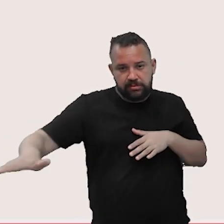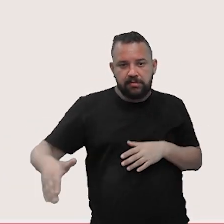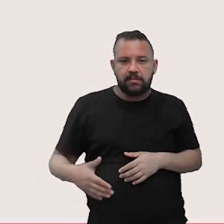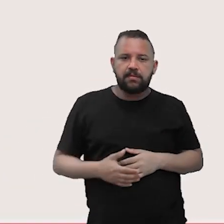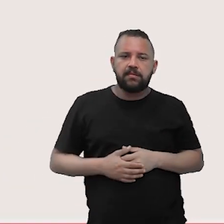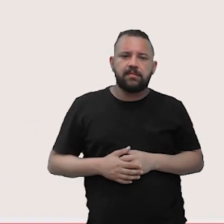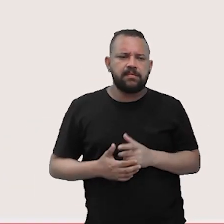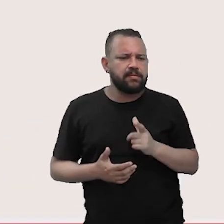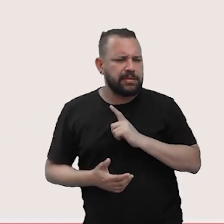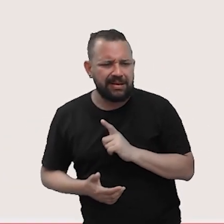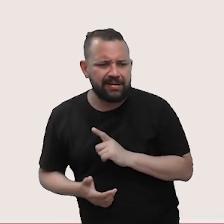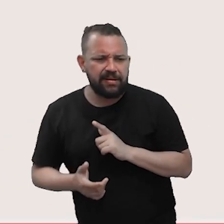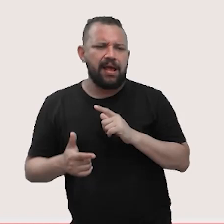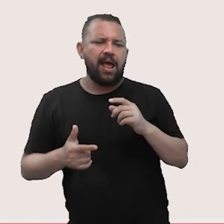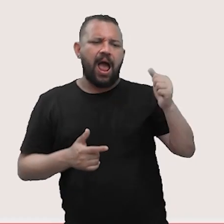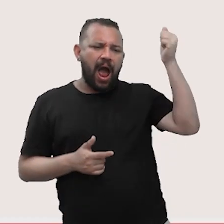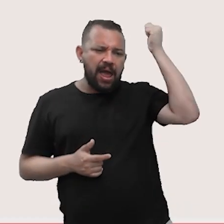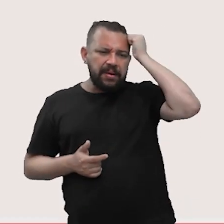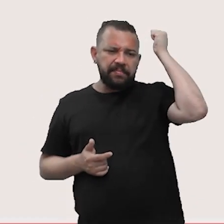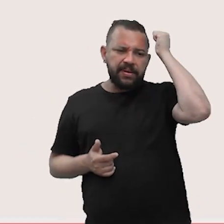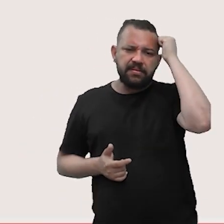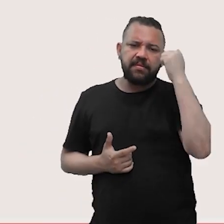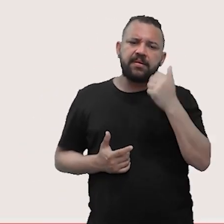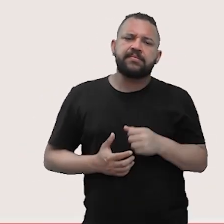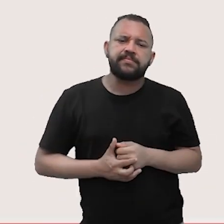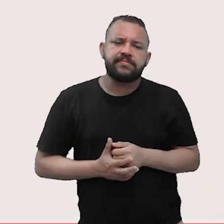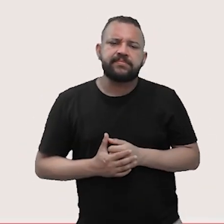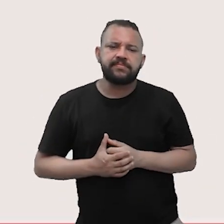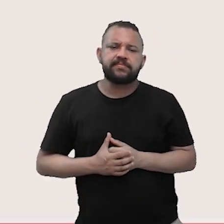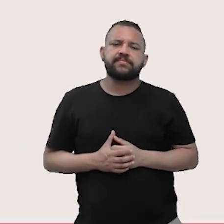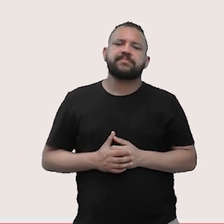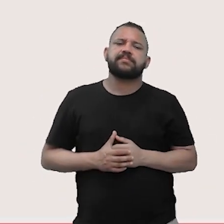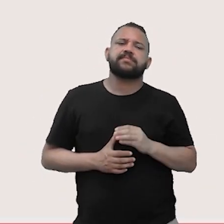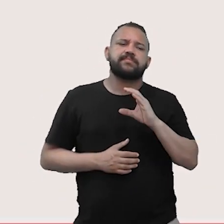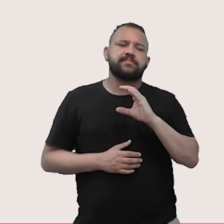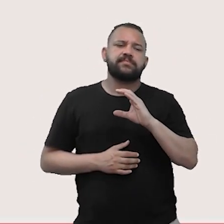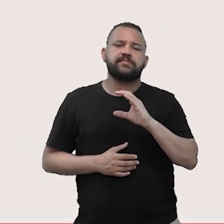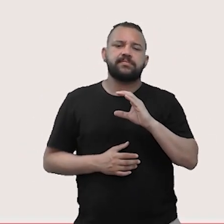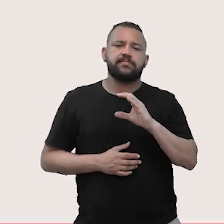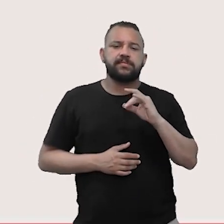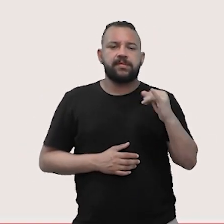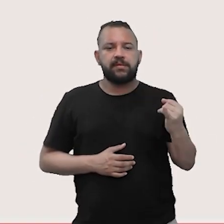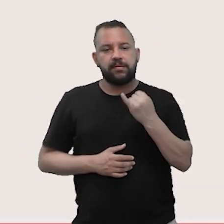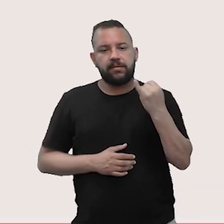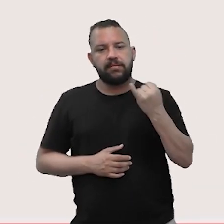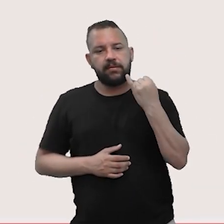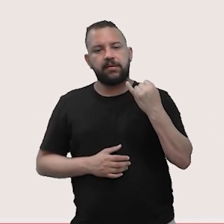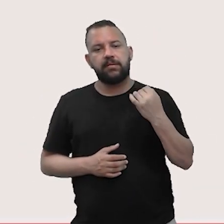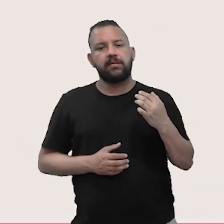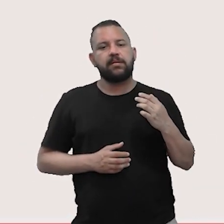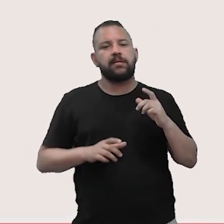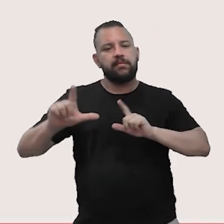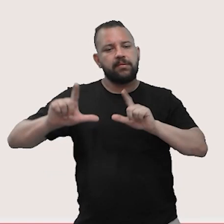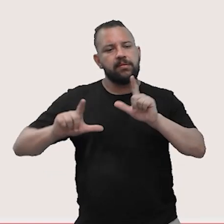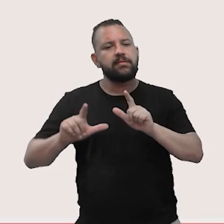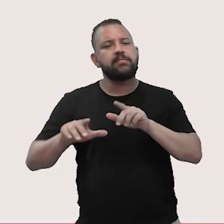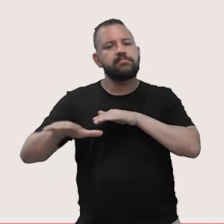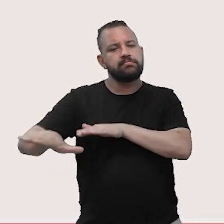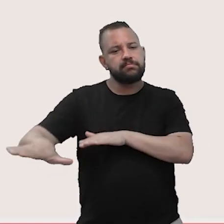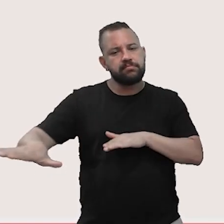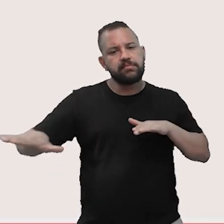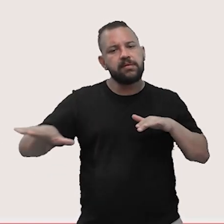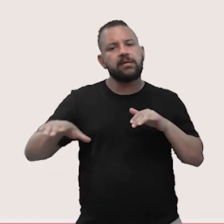lá ele coloca arrependimento. C. Importância do monitoramento do trânsito pelas